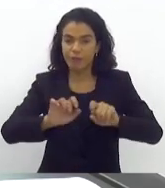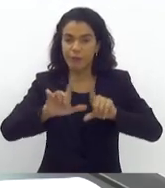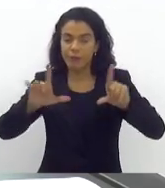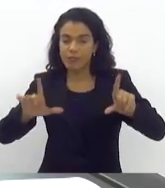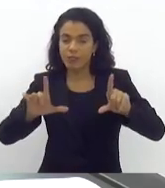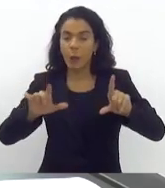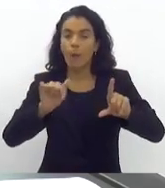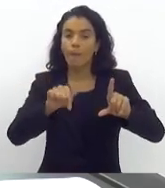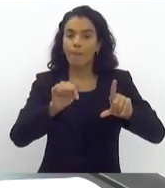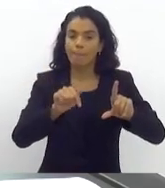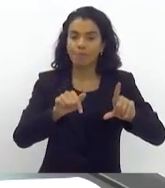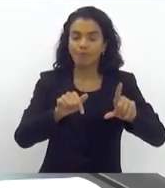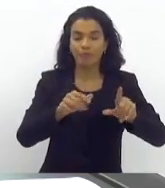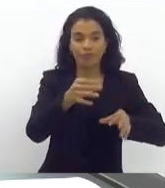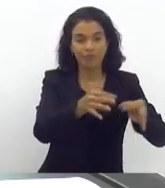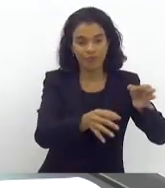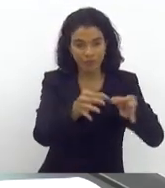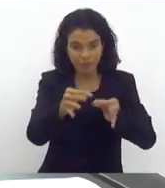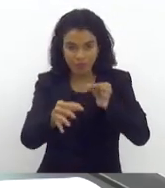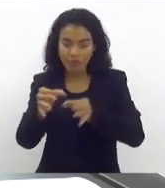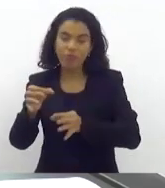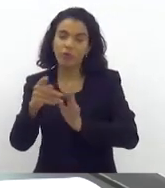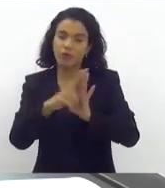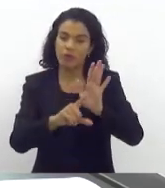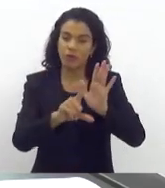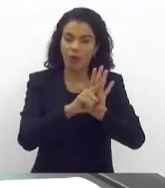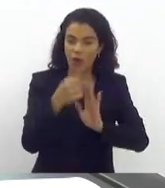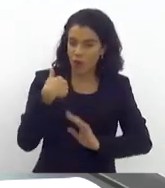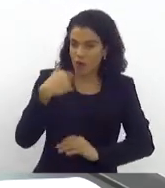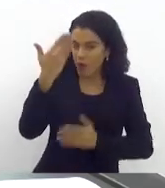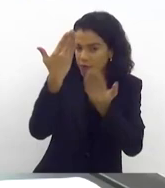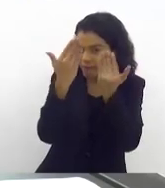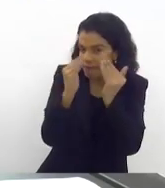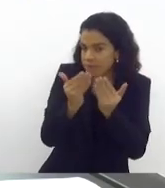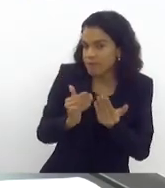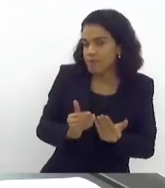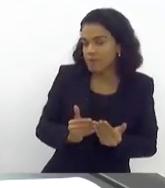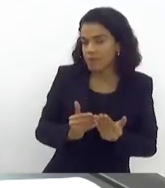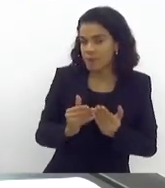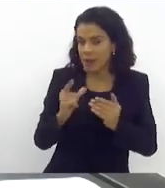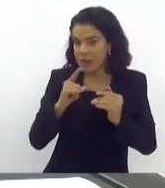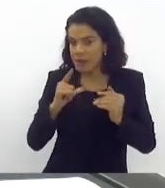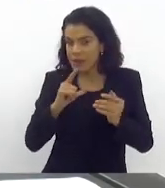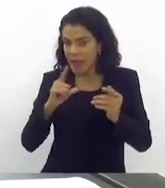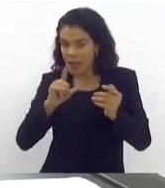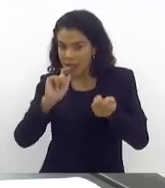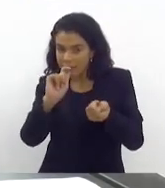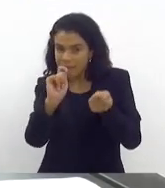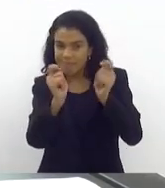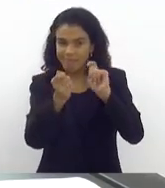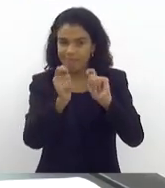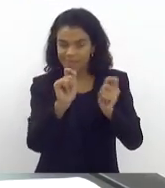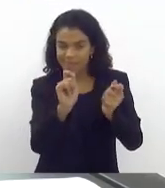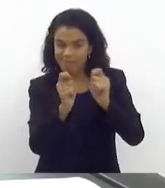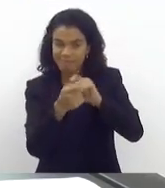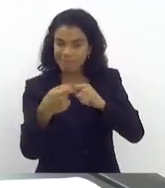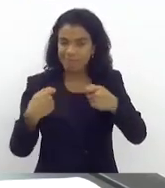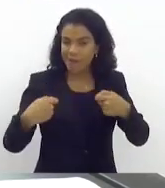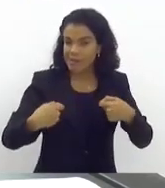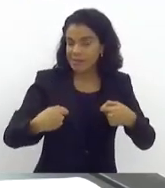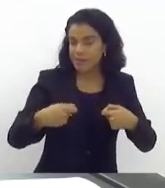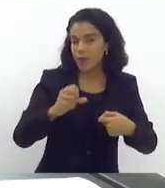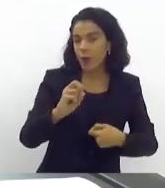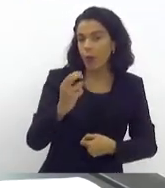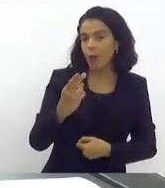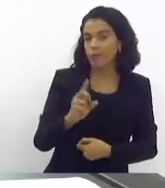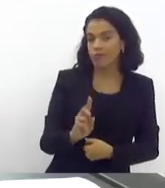que, na tramitação do projeto, vou verificar se ele, como está, né, tem adequação do meu ponto de vista, ou não,